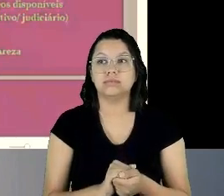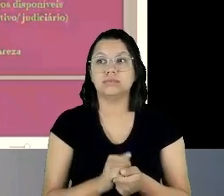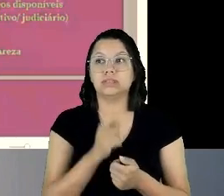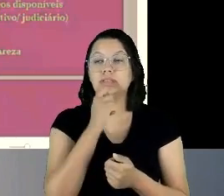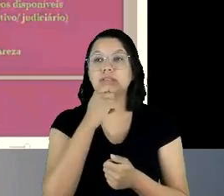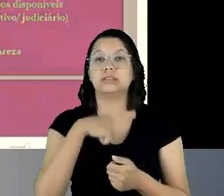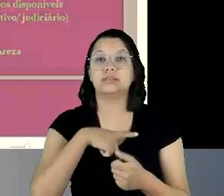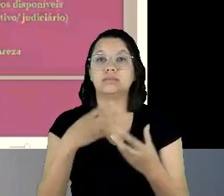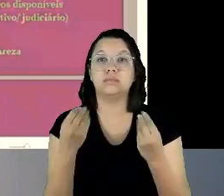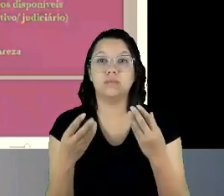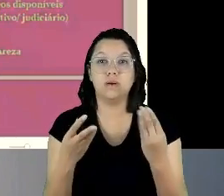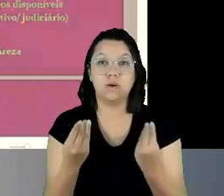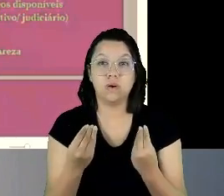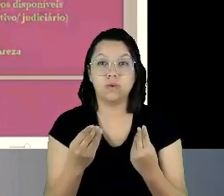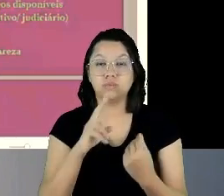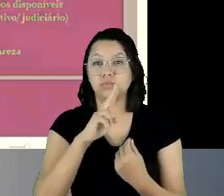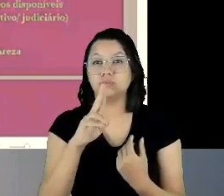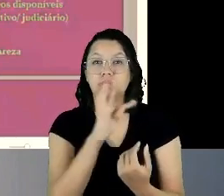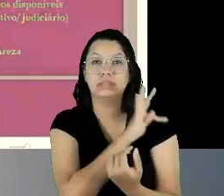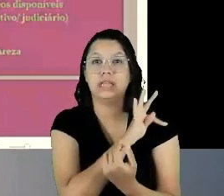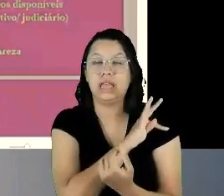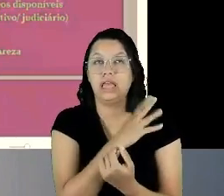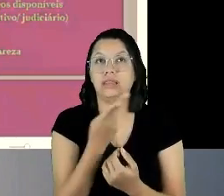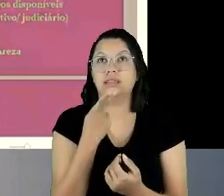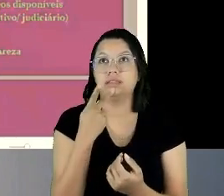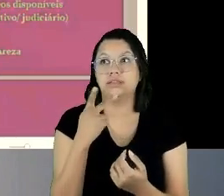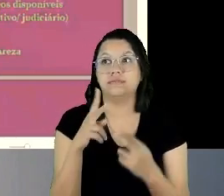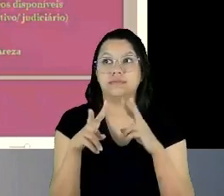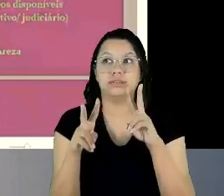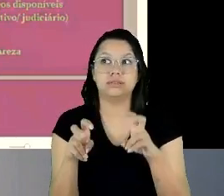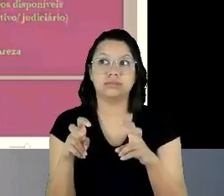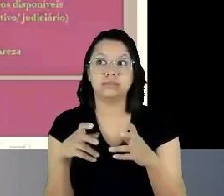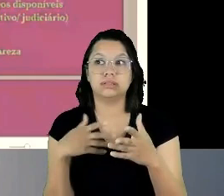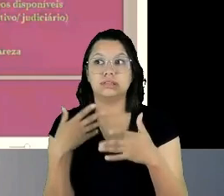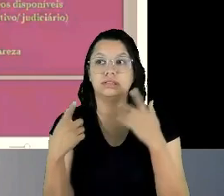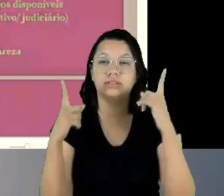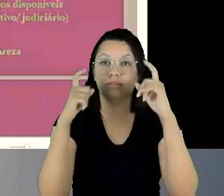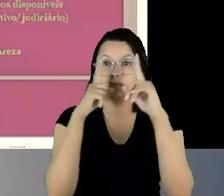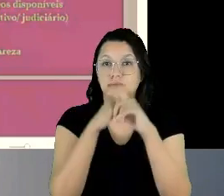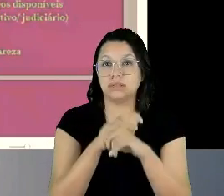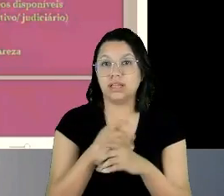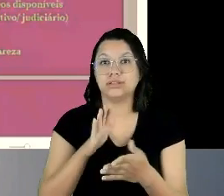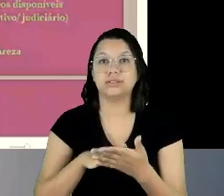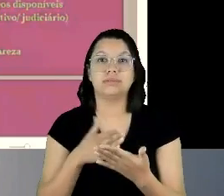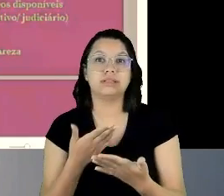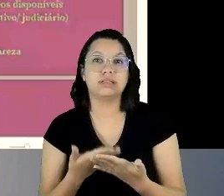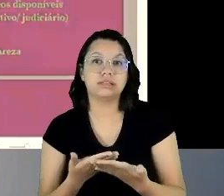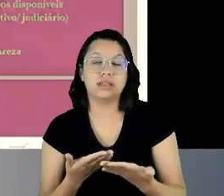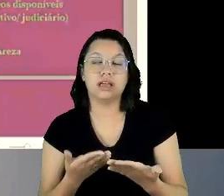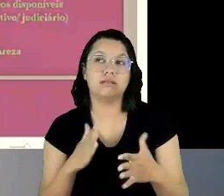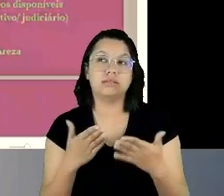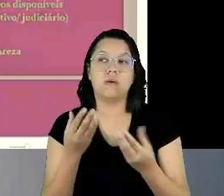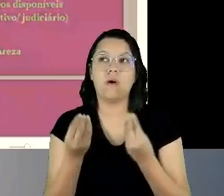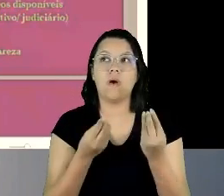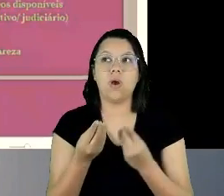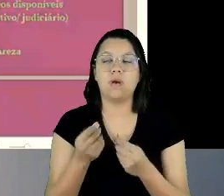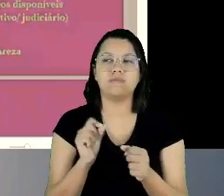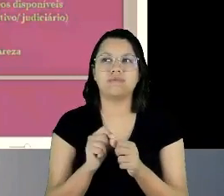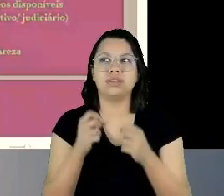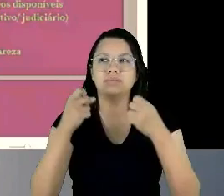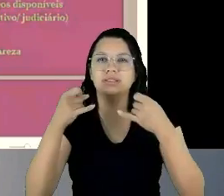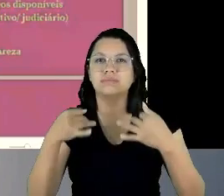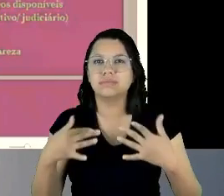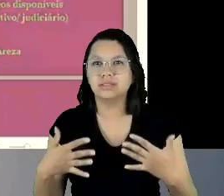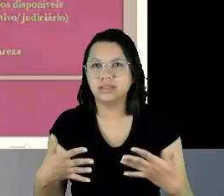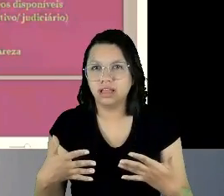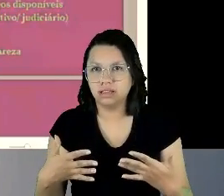Ainda tem muitos termos técnicos, ou seja, a gente fala sobre a dificuldade de interpretação, então como a gente faz para